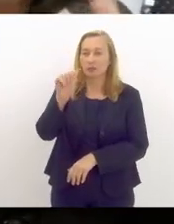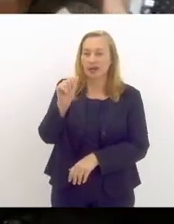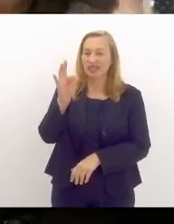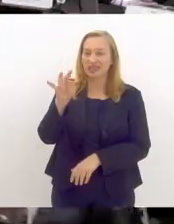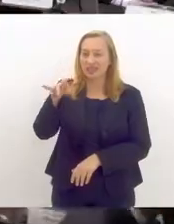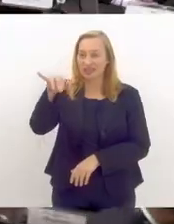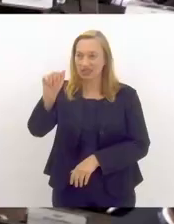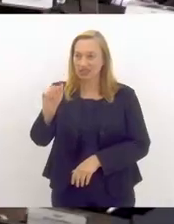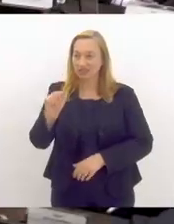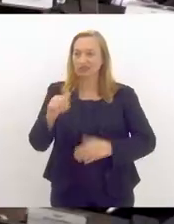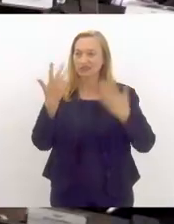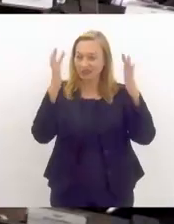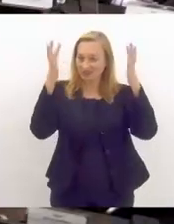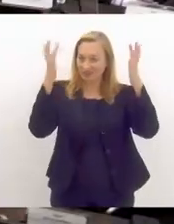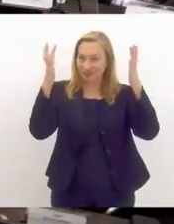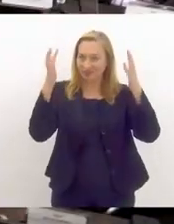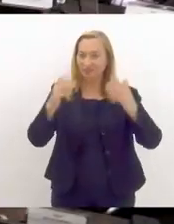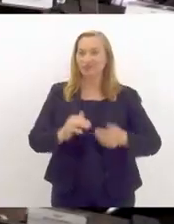Cardoso.